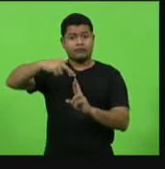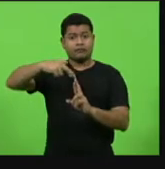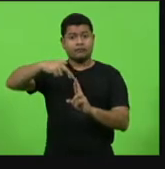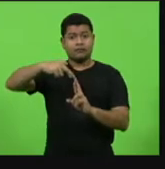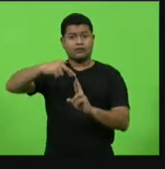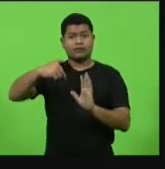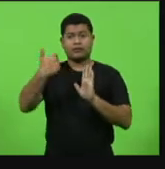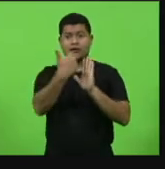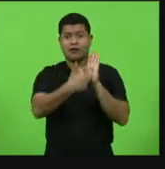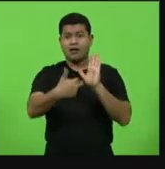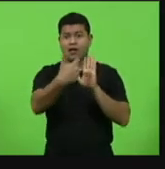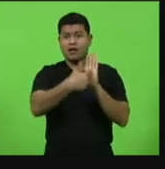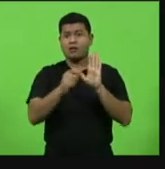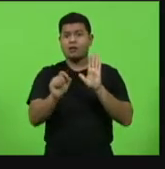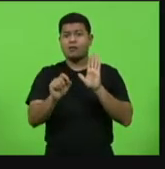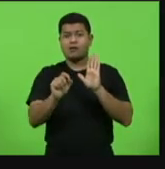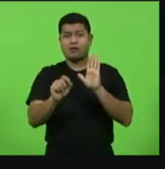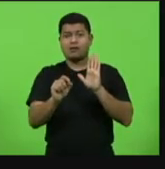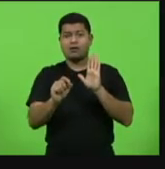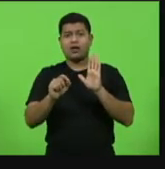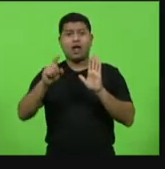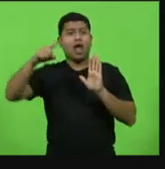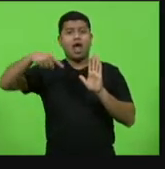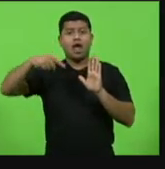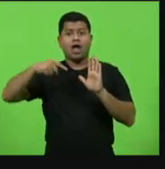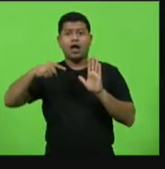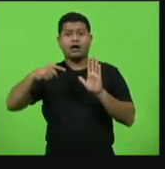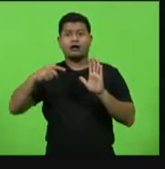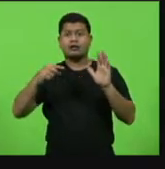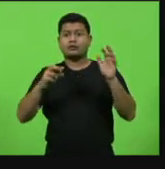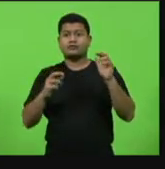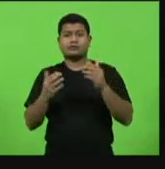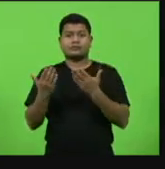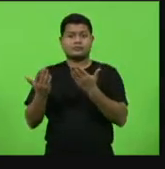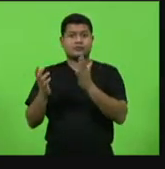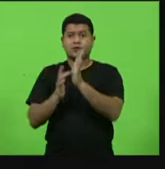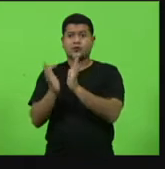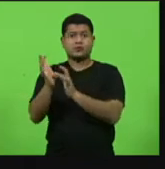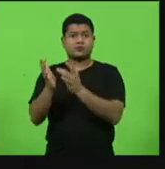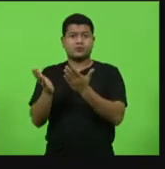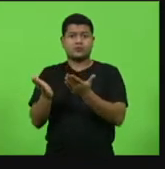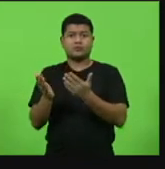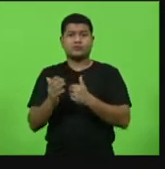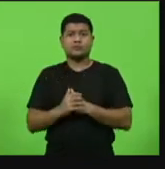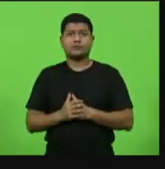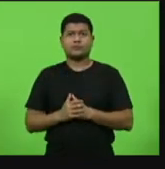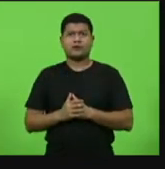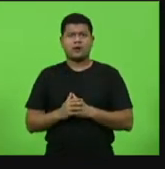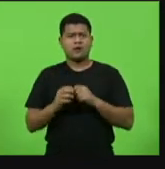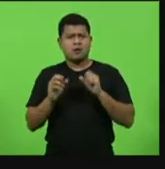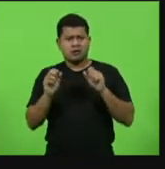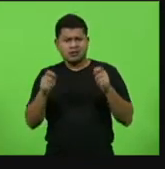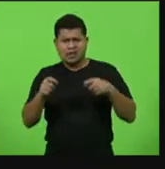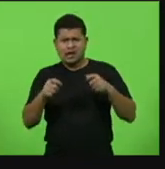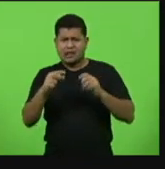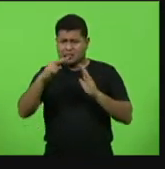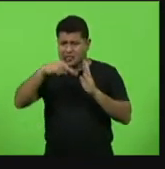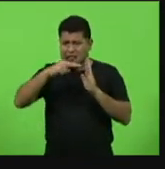é a referência do Cristo. Deputado Kennedy, eu não consigo ler o que é que está escrito lá.